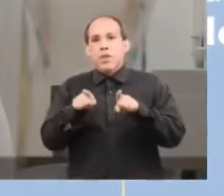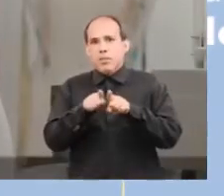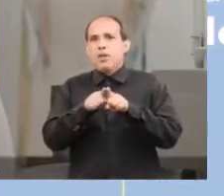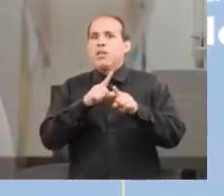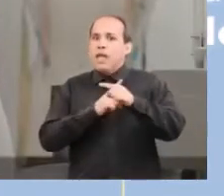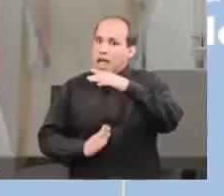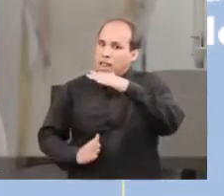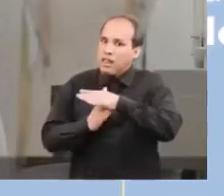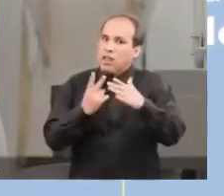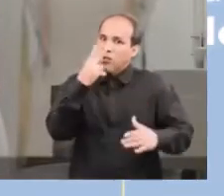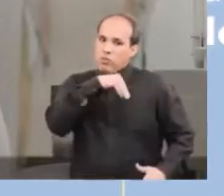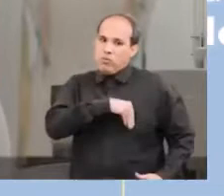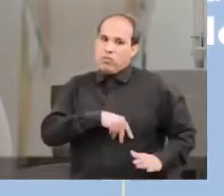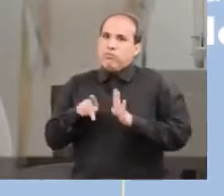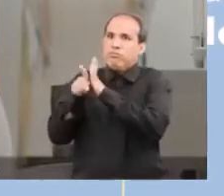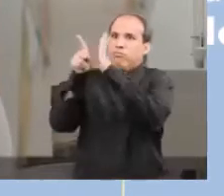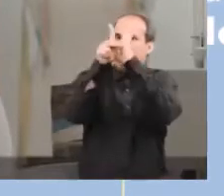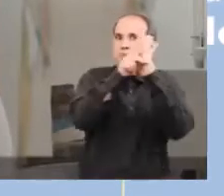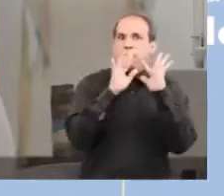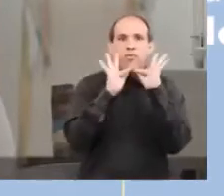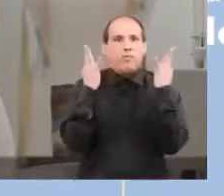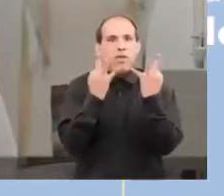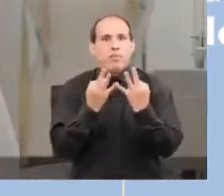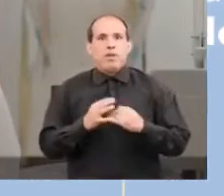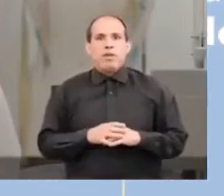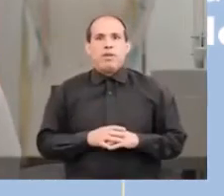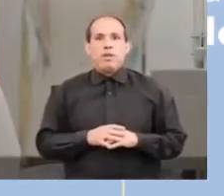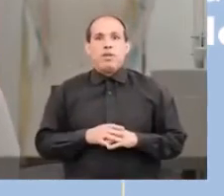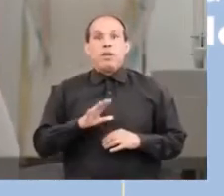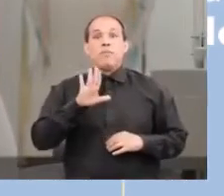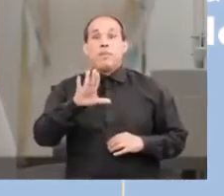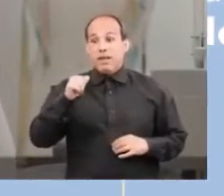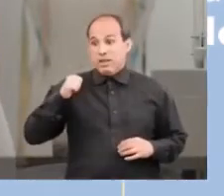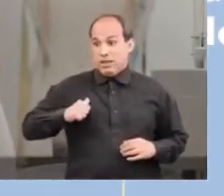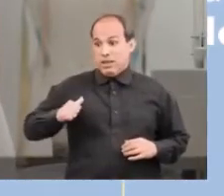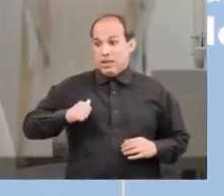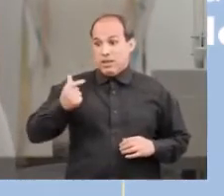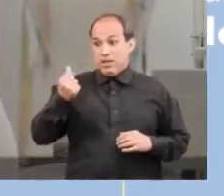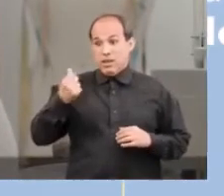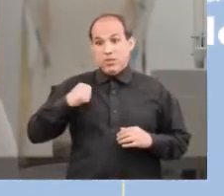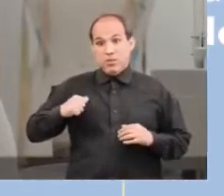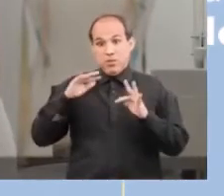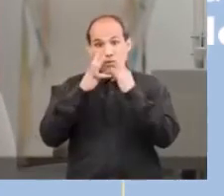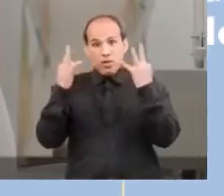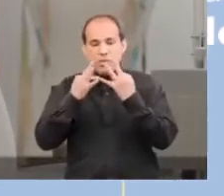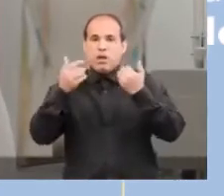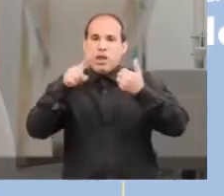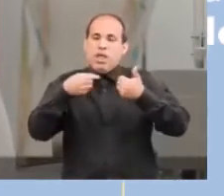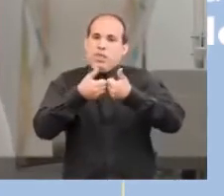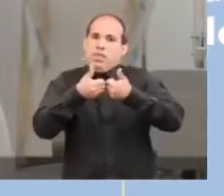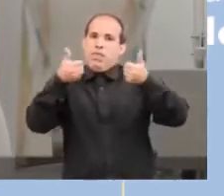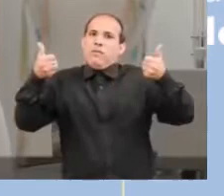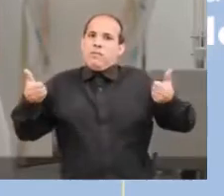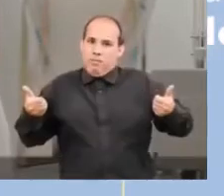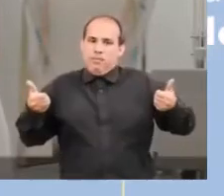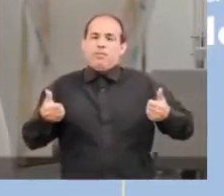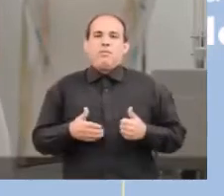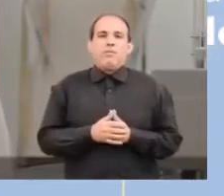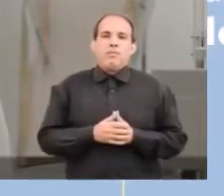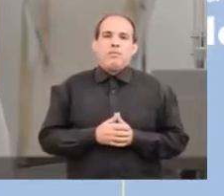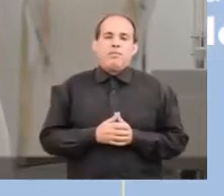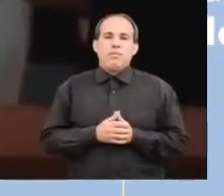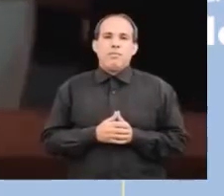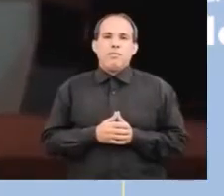haverá um limite de até 2 benefícios por família, e o dinheiro recebido pelo Bolsa Família não entra nessa conta da renda